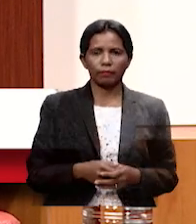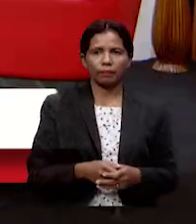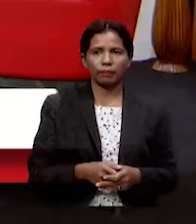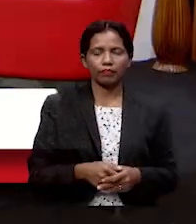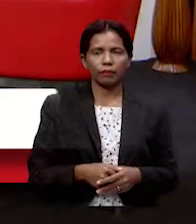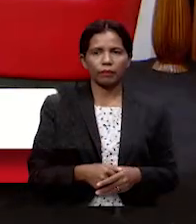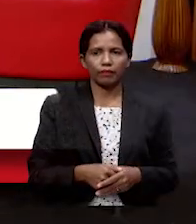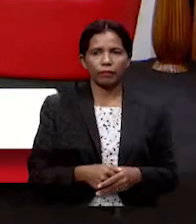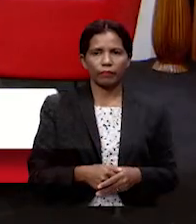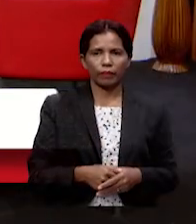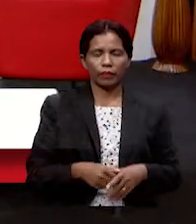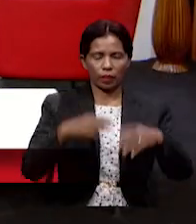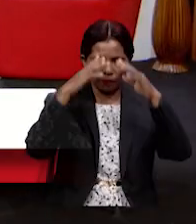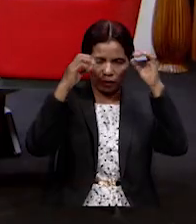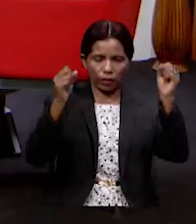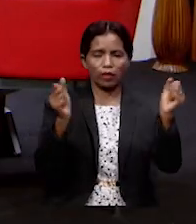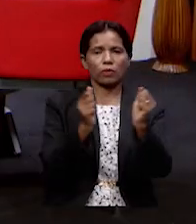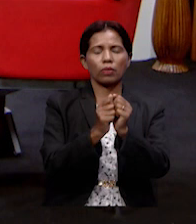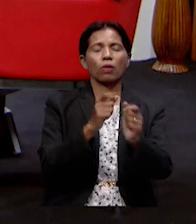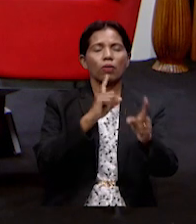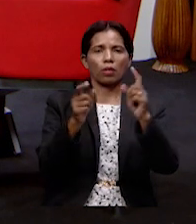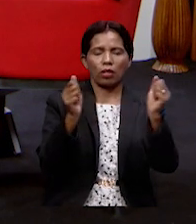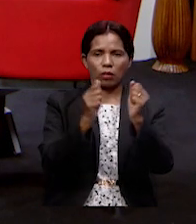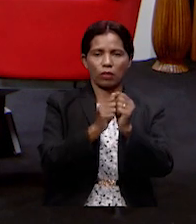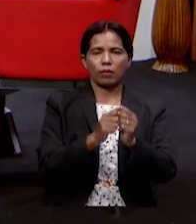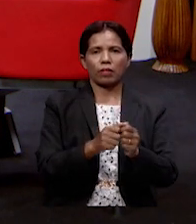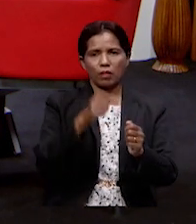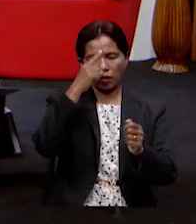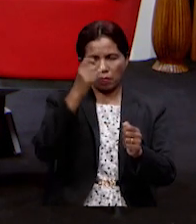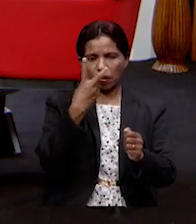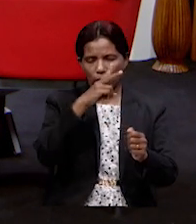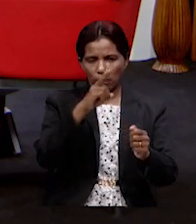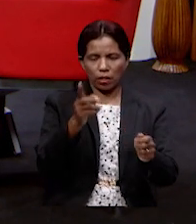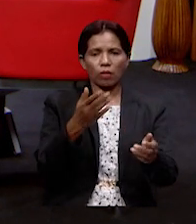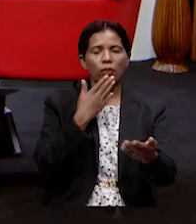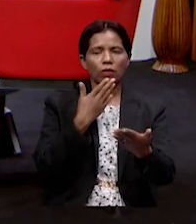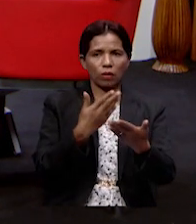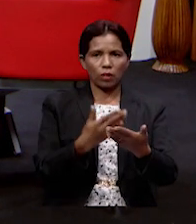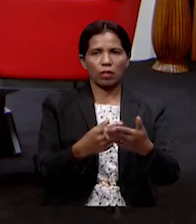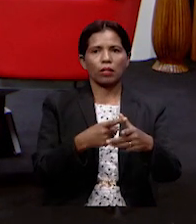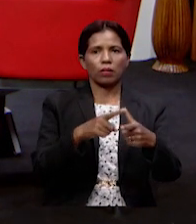al consulta serne, objetivo, ita, né? Tamane, ato hari de dia, para depois,